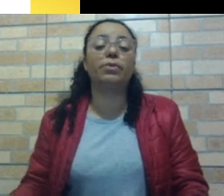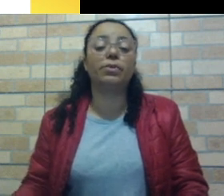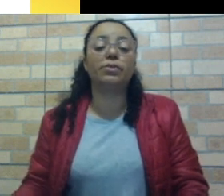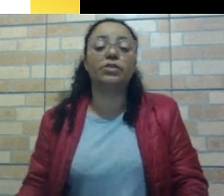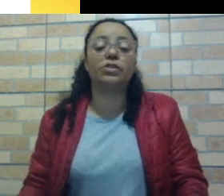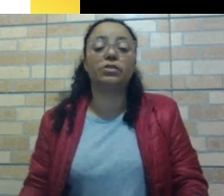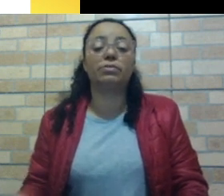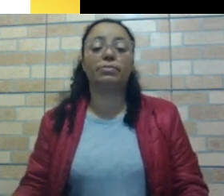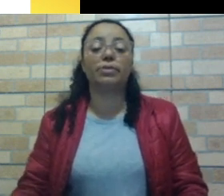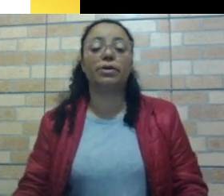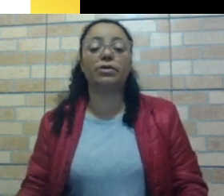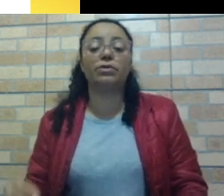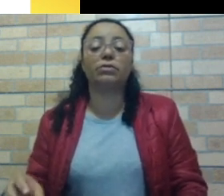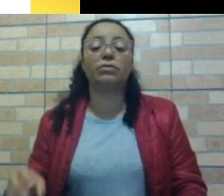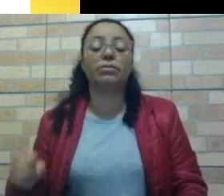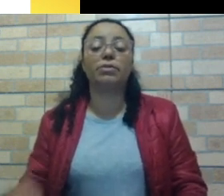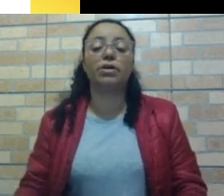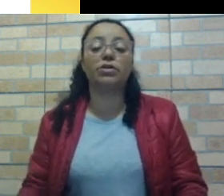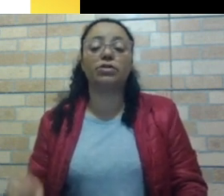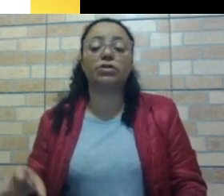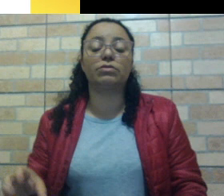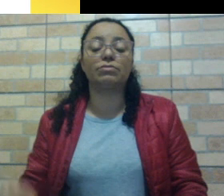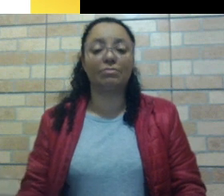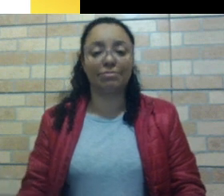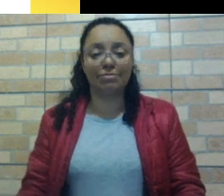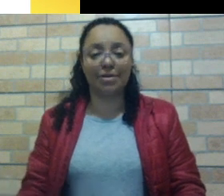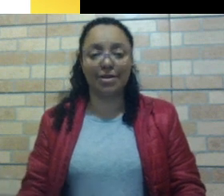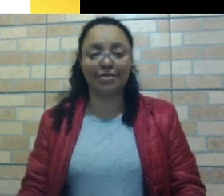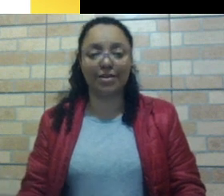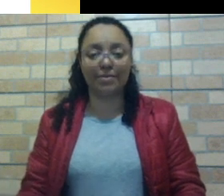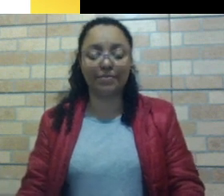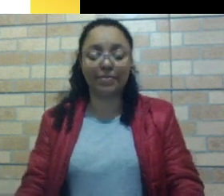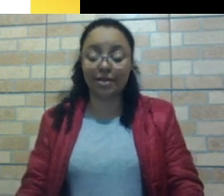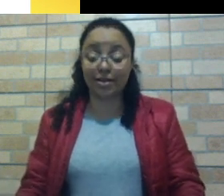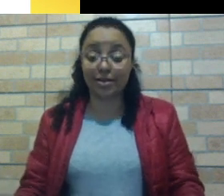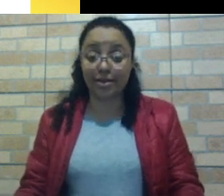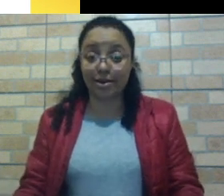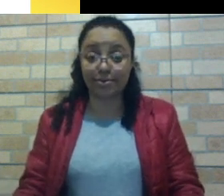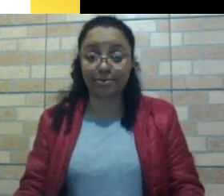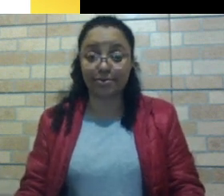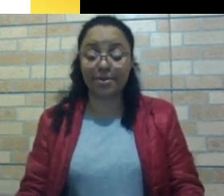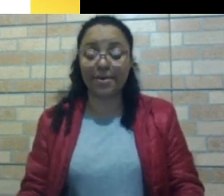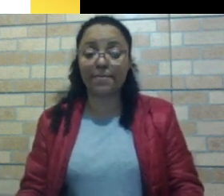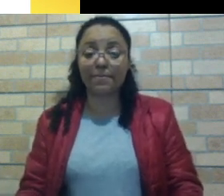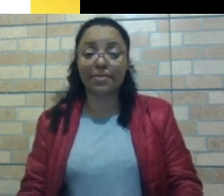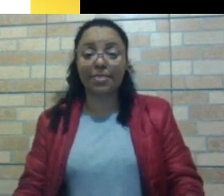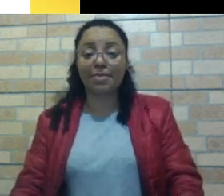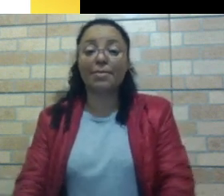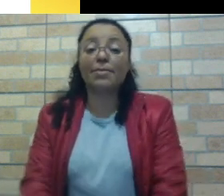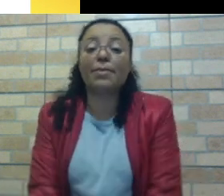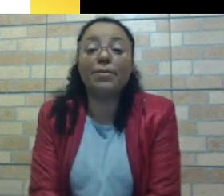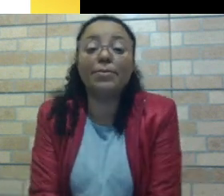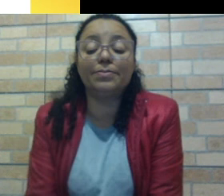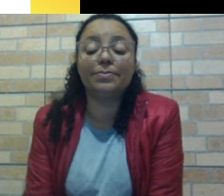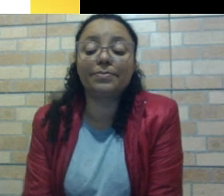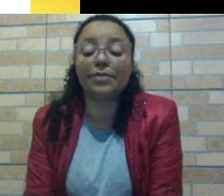B. B. B. Legal, né? Tem que treinar, né?